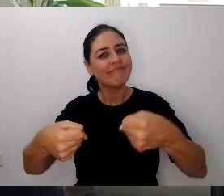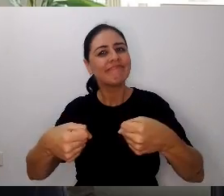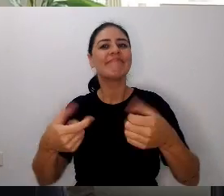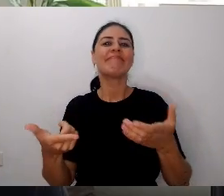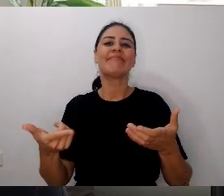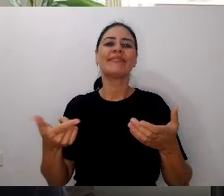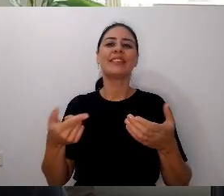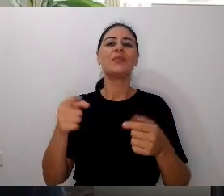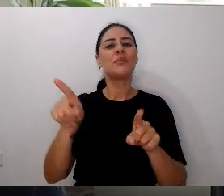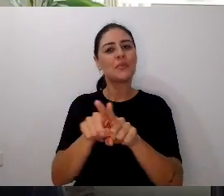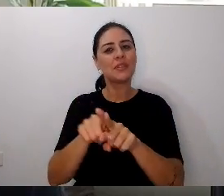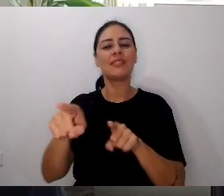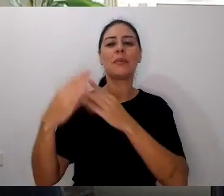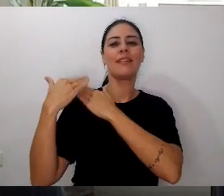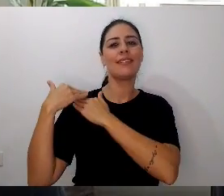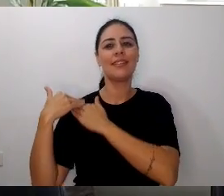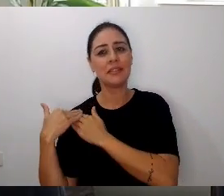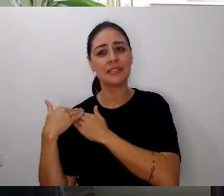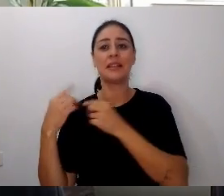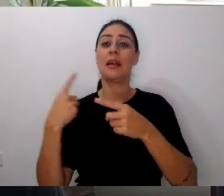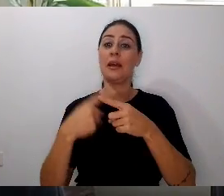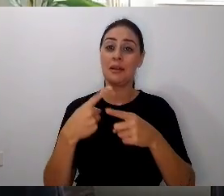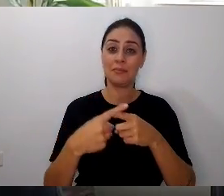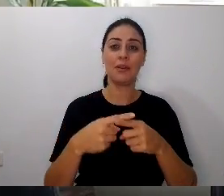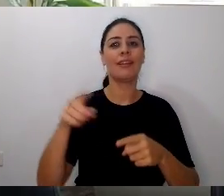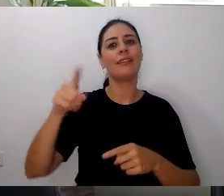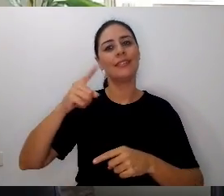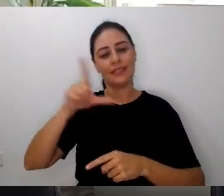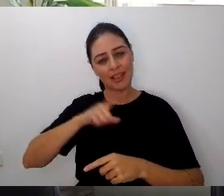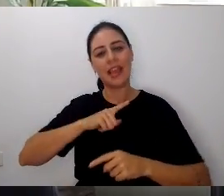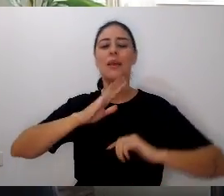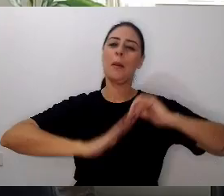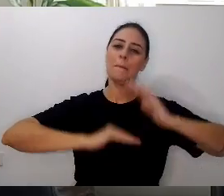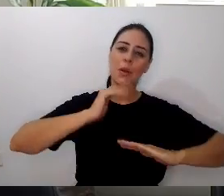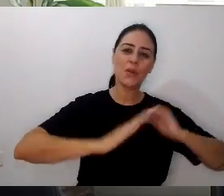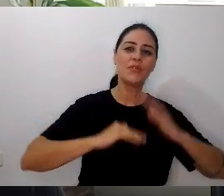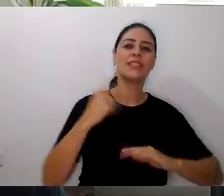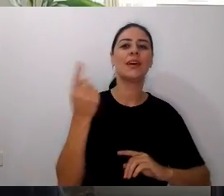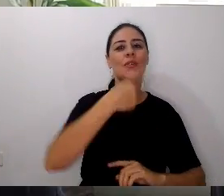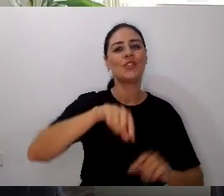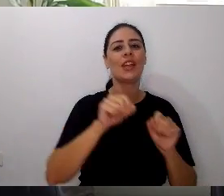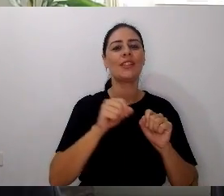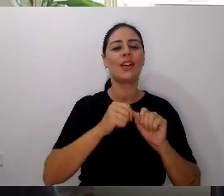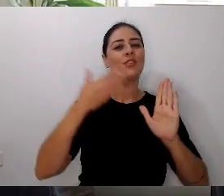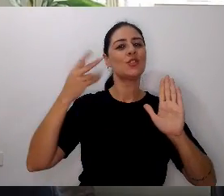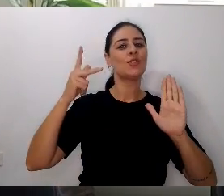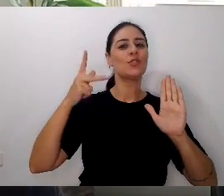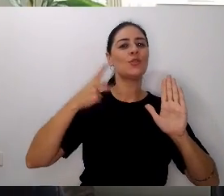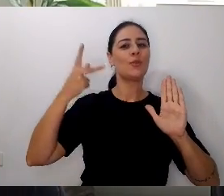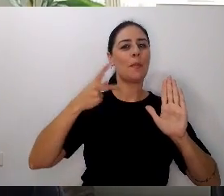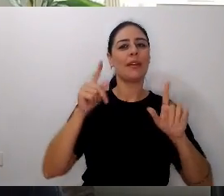empenho, a tua responsabilidade, porque para além da nossa profissão, que a gente faz o juramento lá na hora da